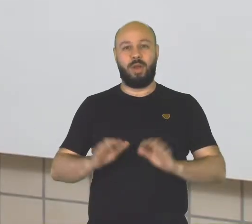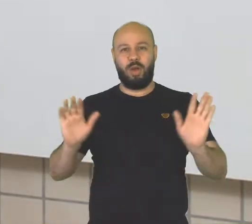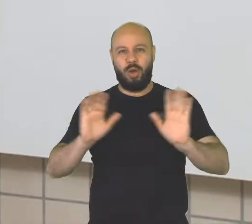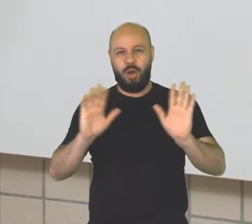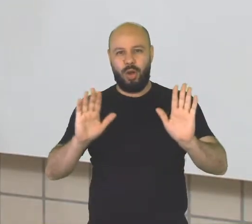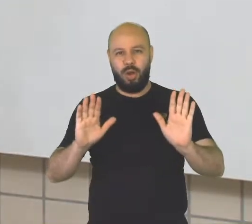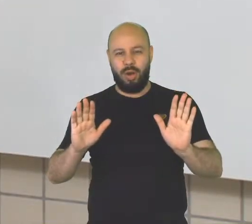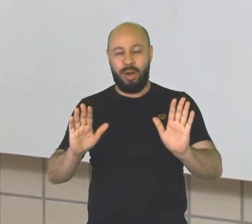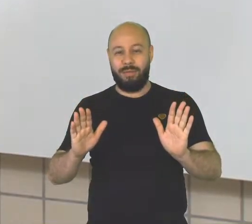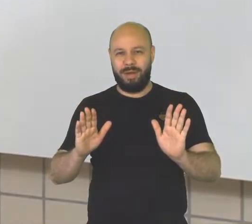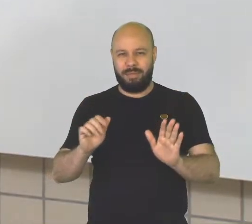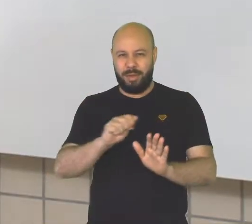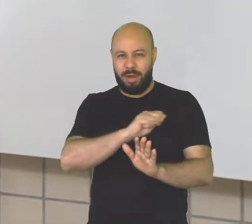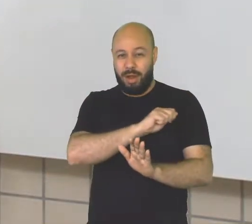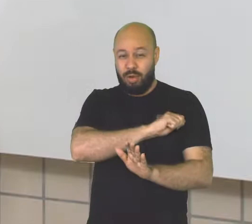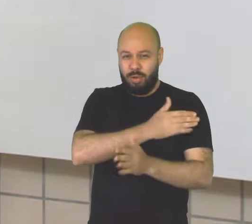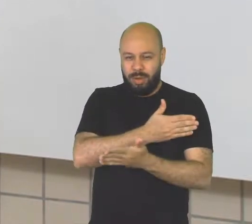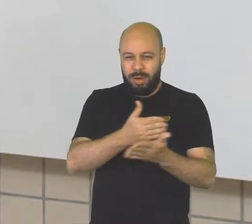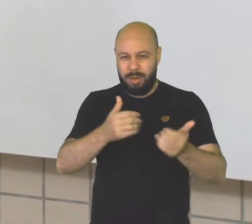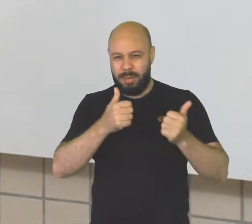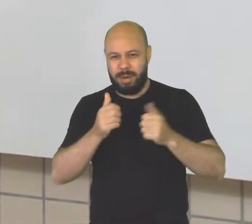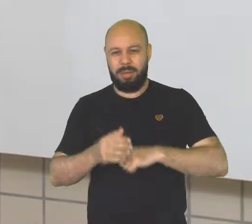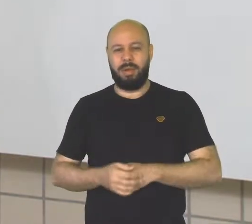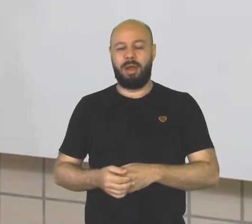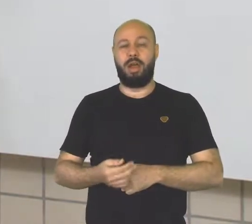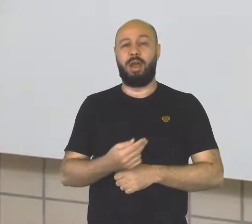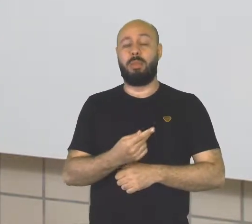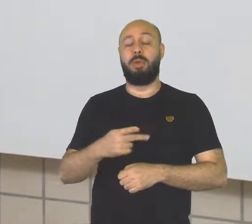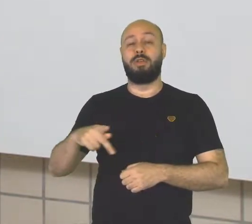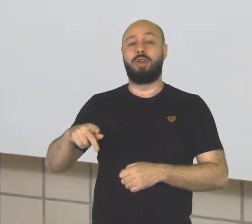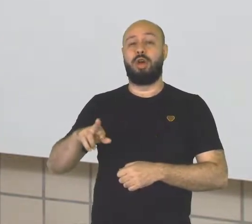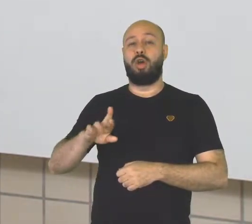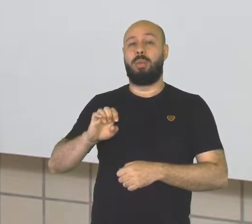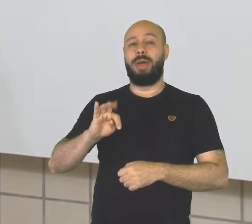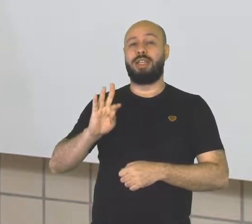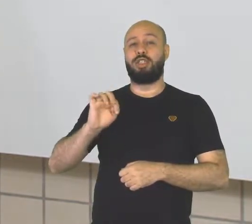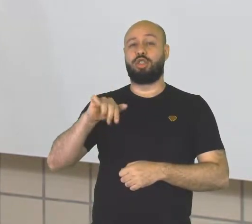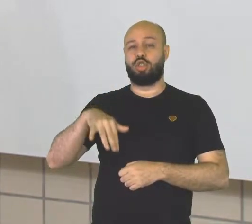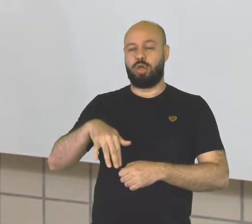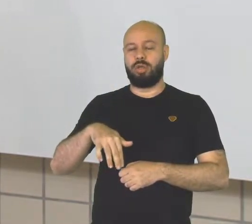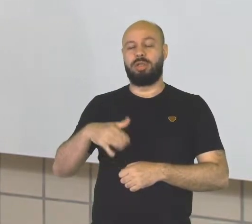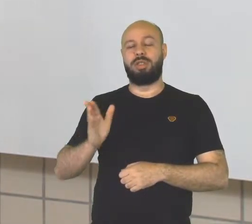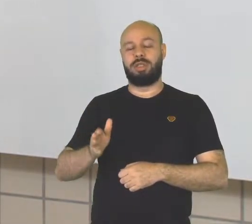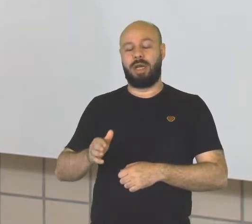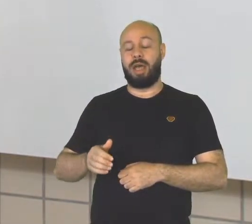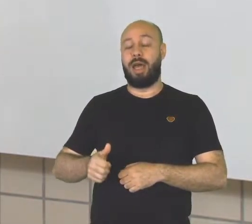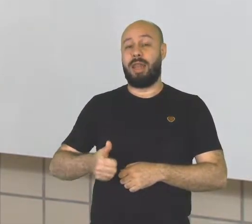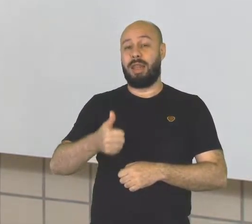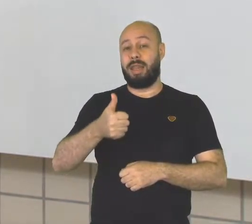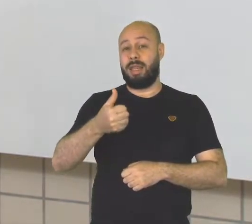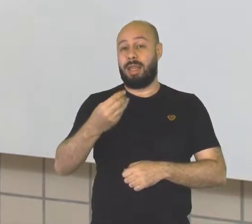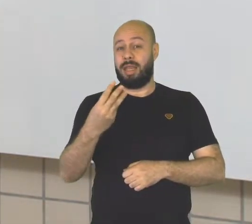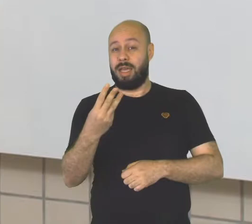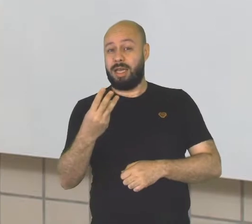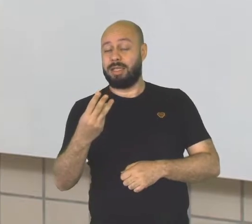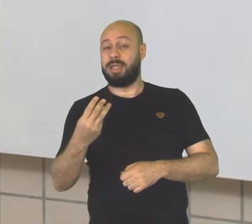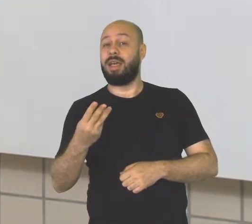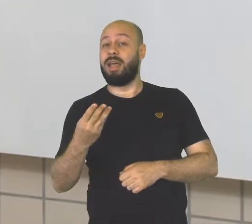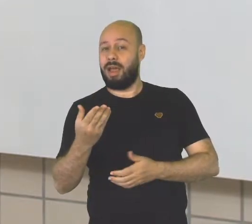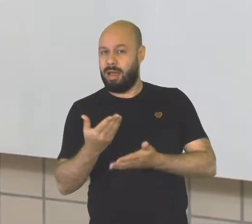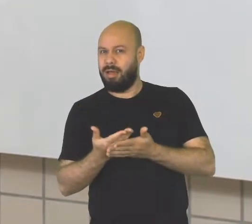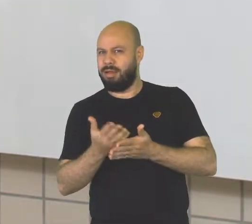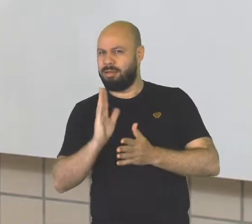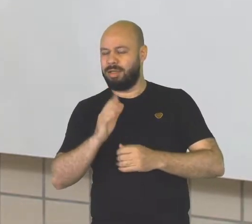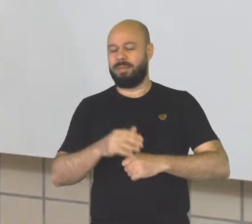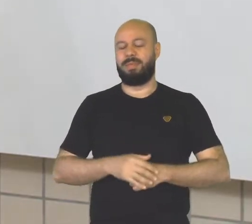Olá meninos, tudo bem? Aqui é o professor Roberto, estamos aqui para a nossa 13ª aula e hoje nós vamos falar um pouquinho